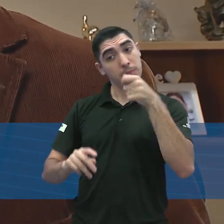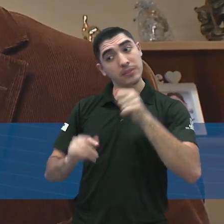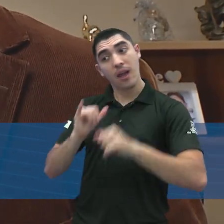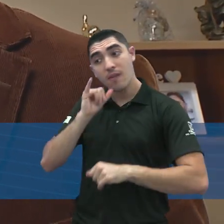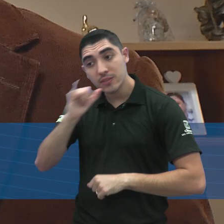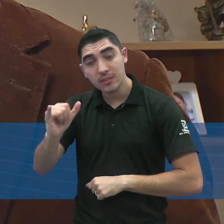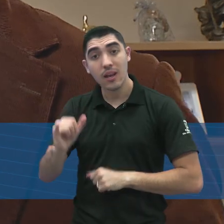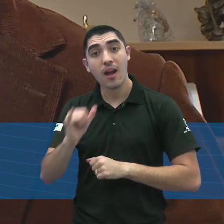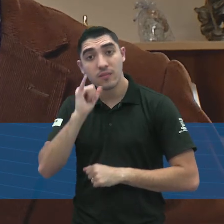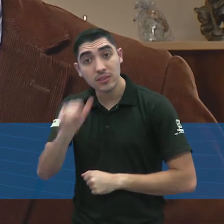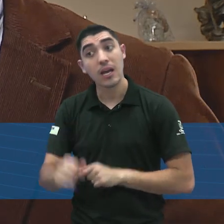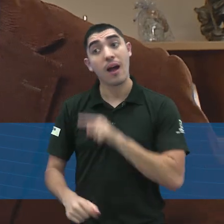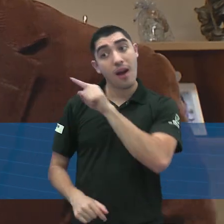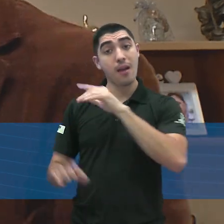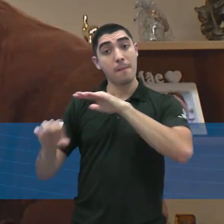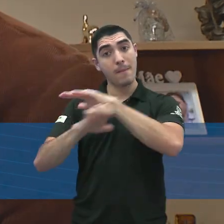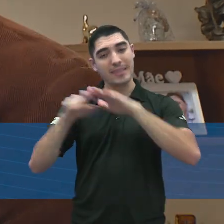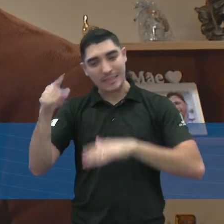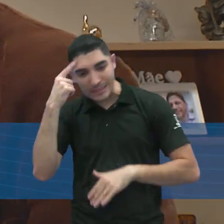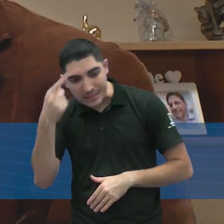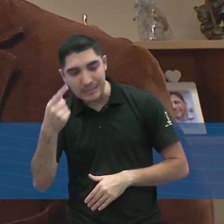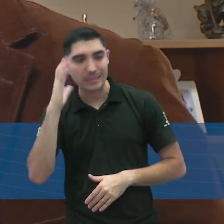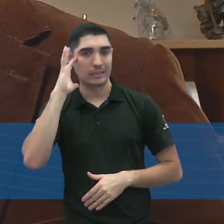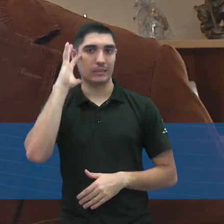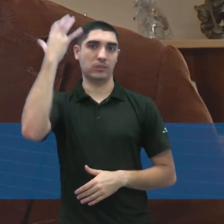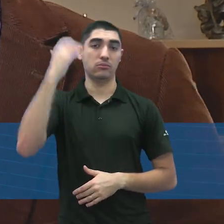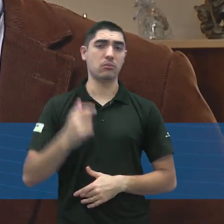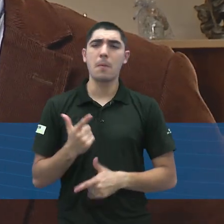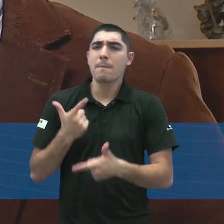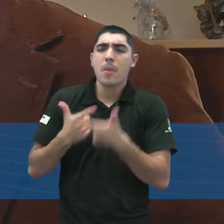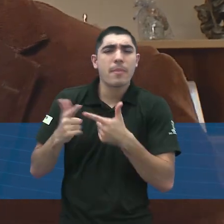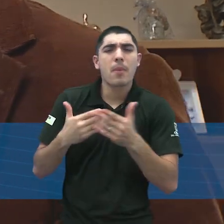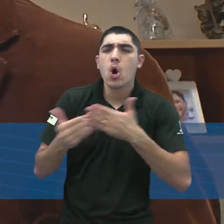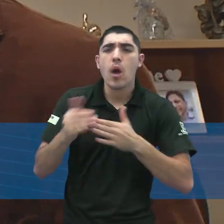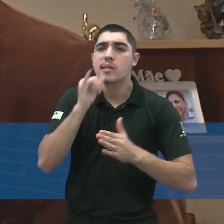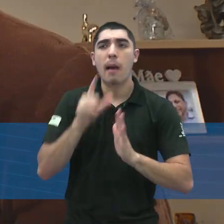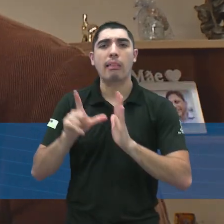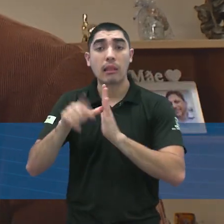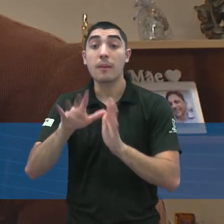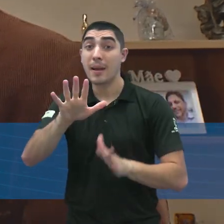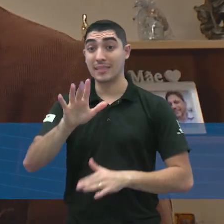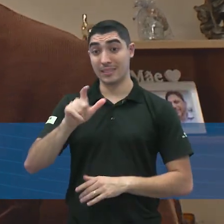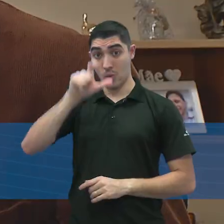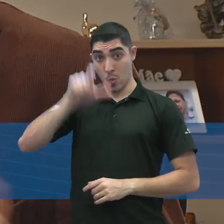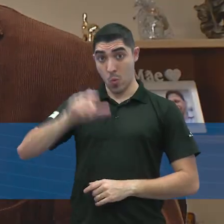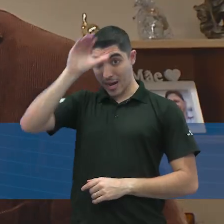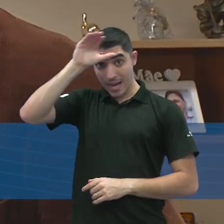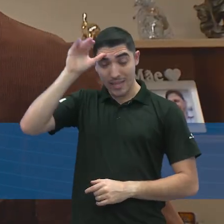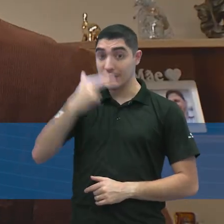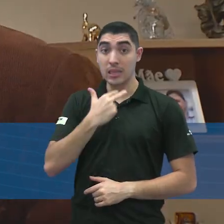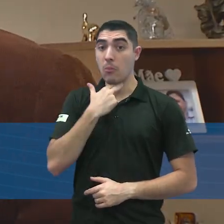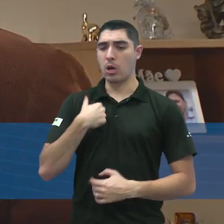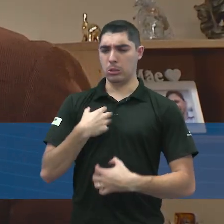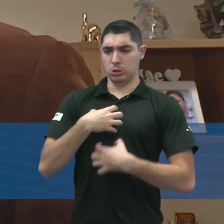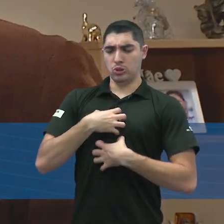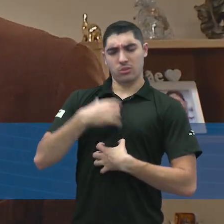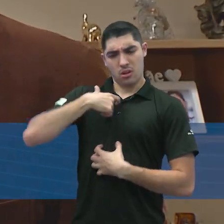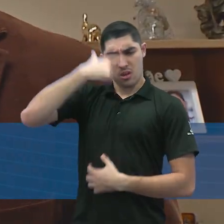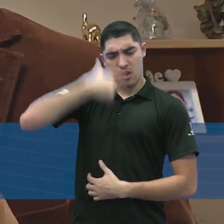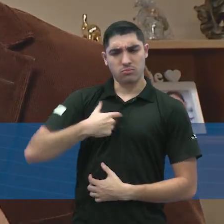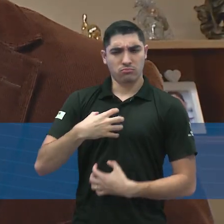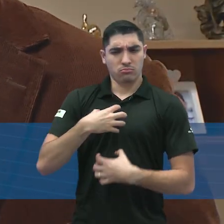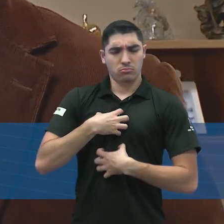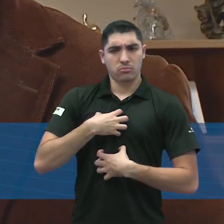do fornecedor corrigir um erro, corrigir um atraso, seja lá qual for o problema. O que não pode é o consumidor se sentir prejudicado de forma alguma, né?